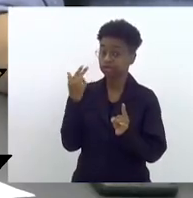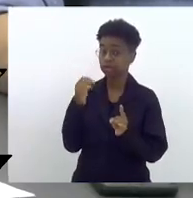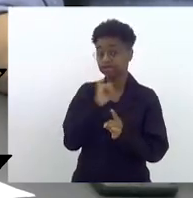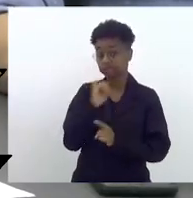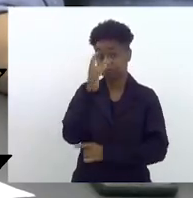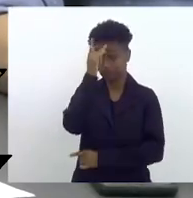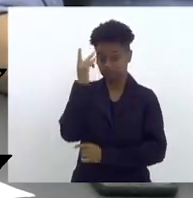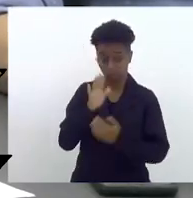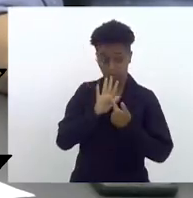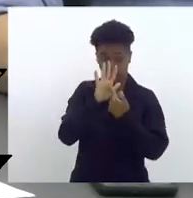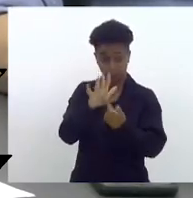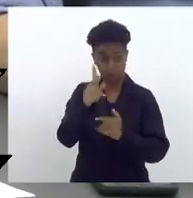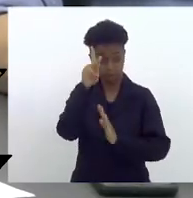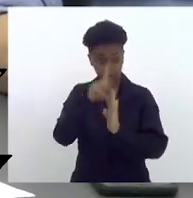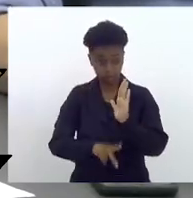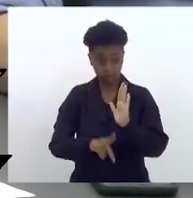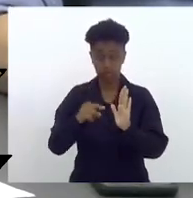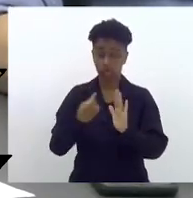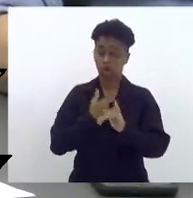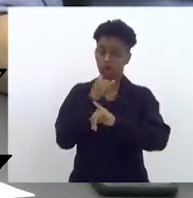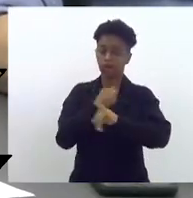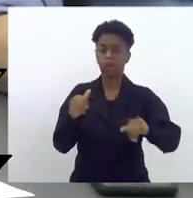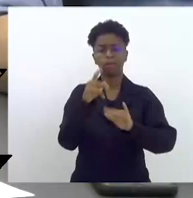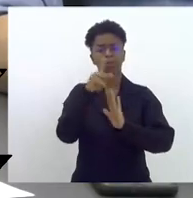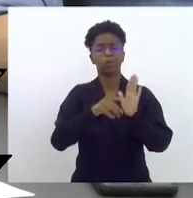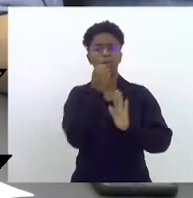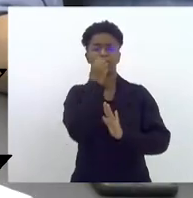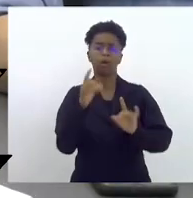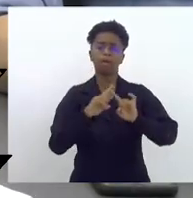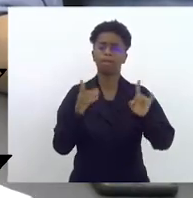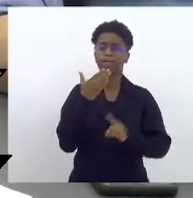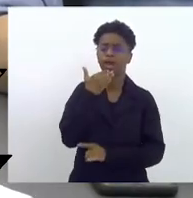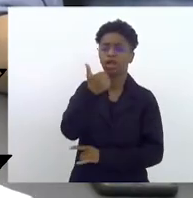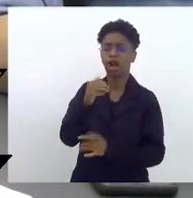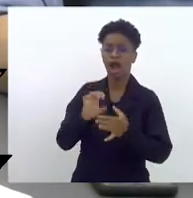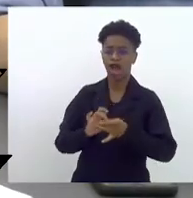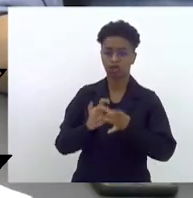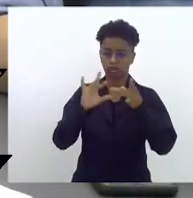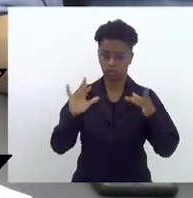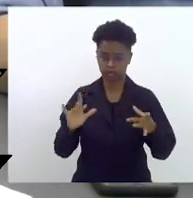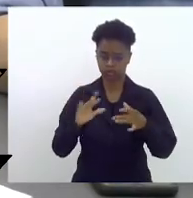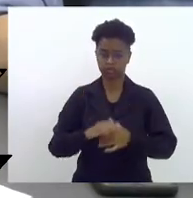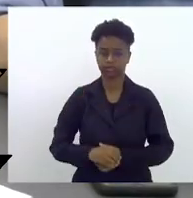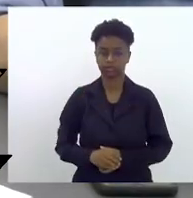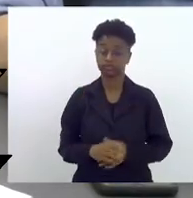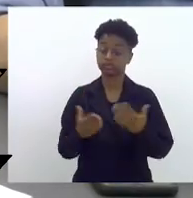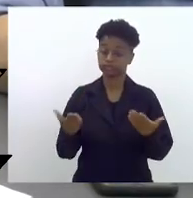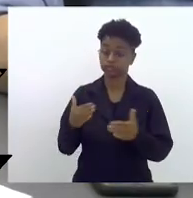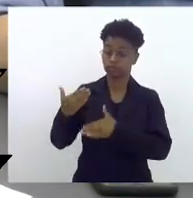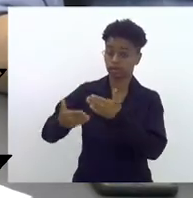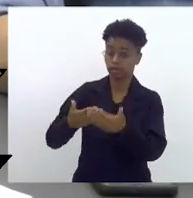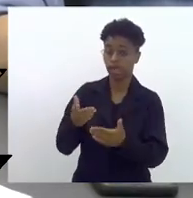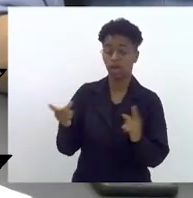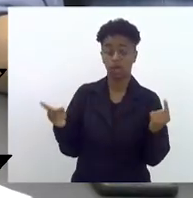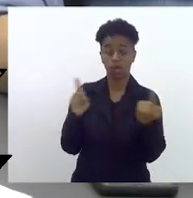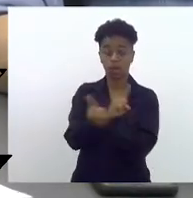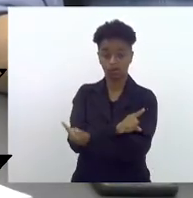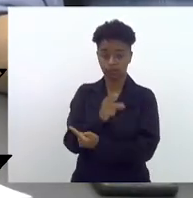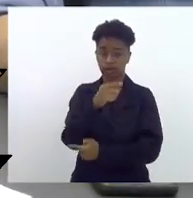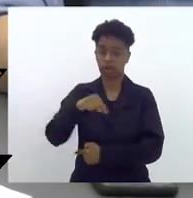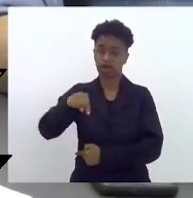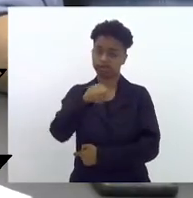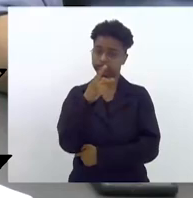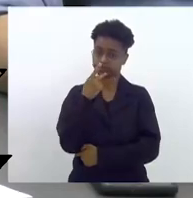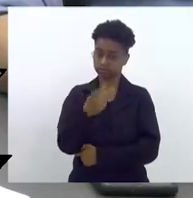apresenta um projeto a gente não sou um projeto é muito bom mas é melhor ser autorizativo nesse caso Ele propôs exatamente o contrário a vossa